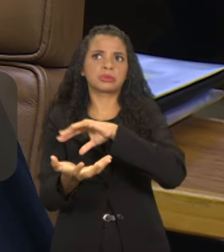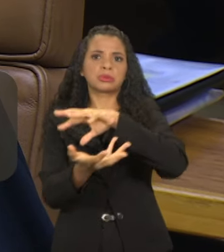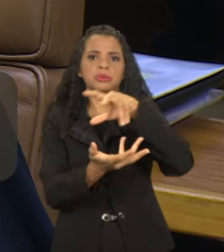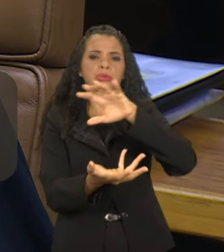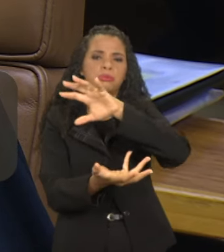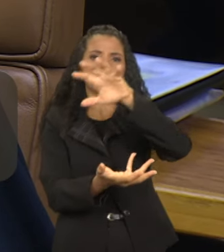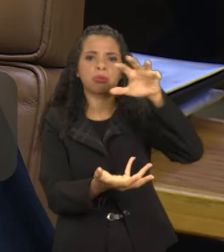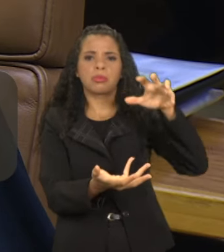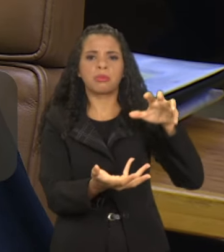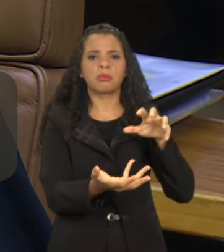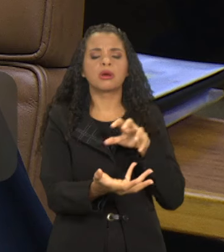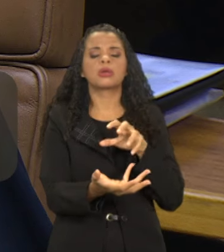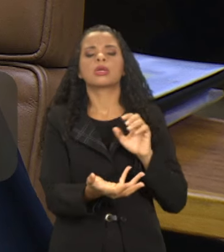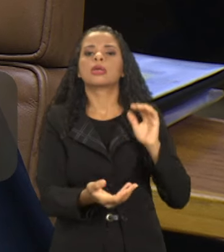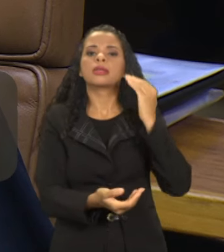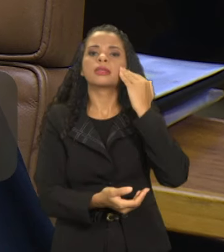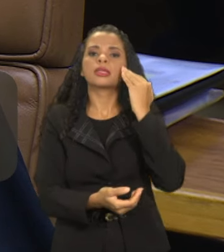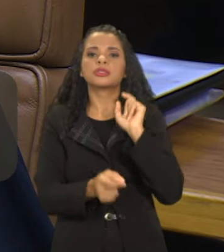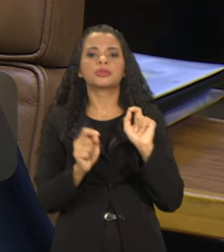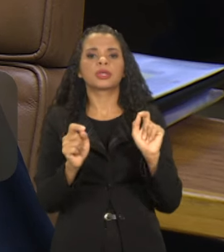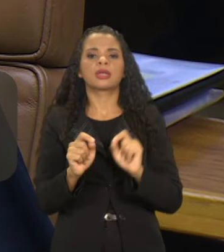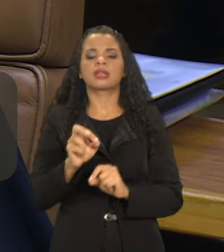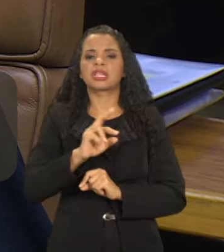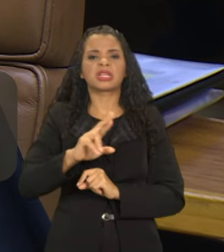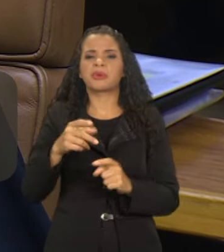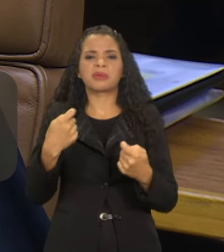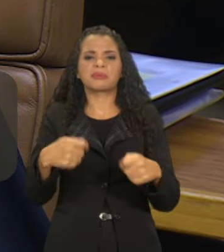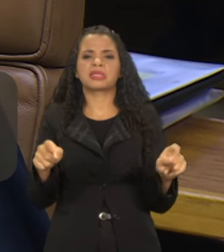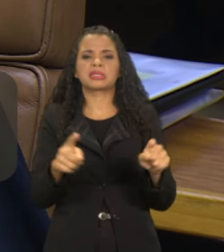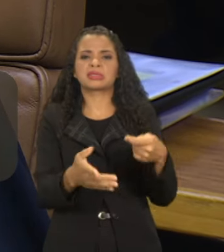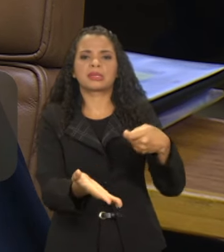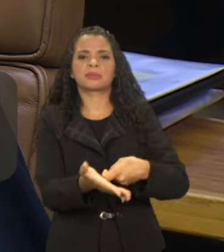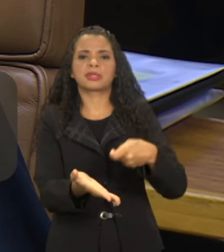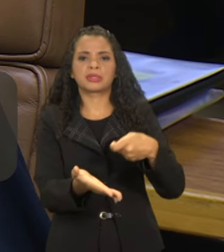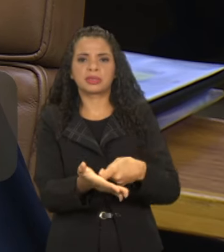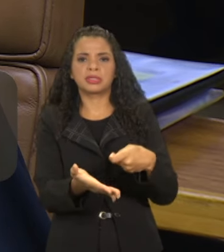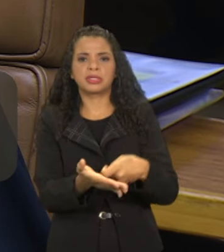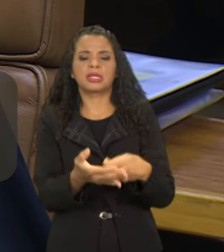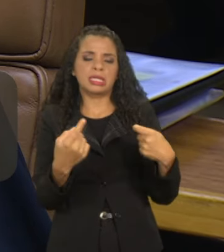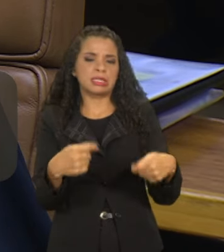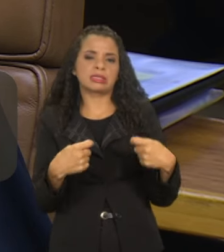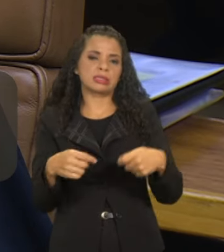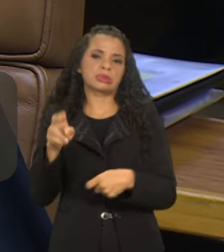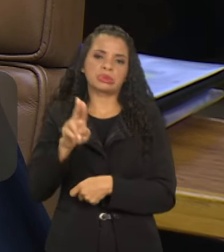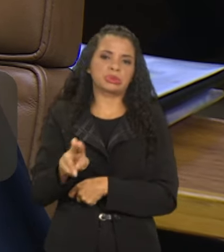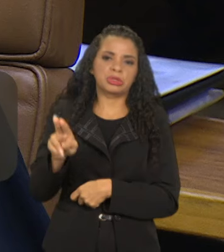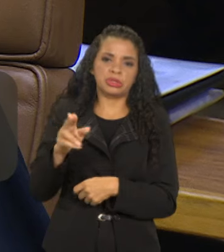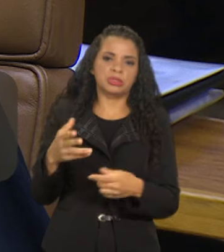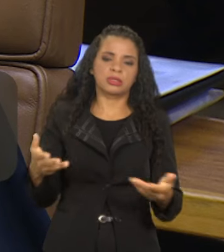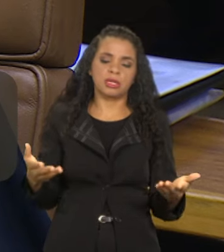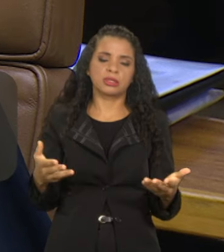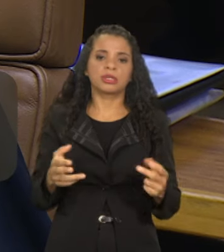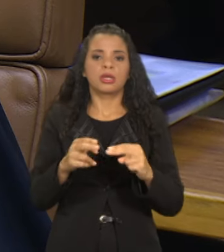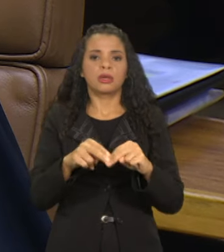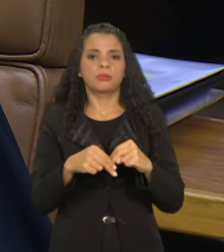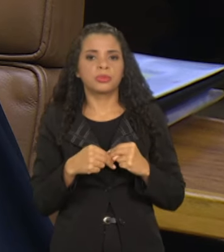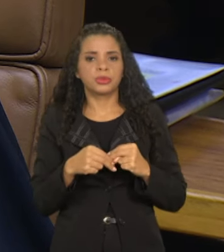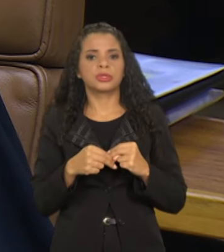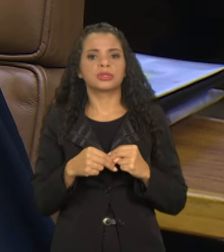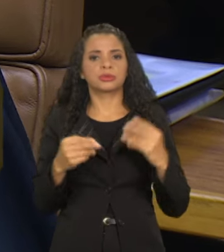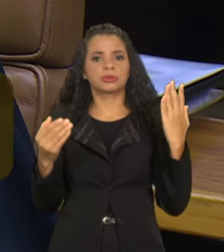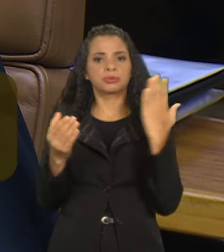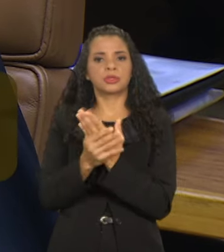provimento jurisdicional não se faz tão necessário, aí considerando o binômio necessidade e utilidade. Assim, tenho que o processo deve ser extinto, sem